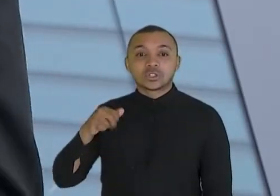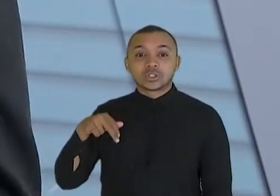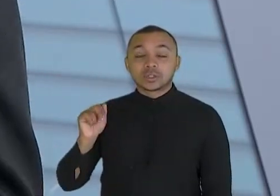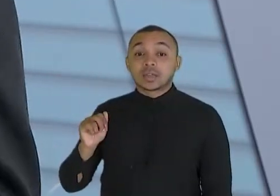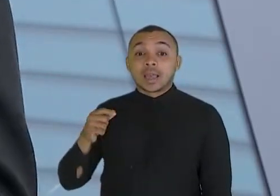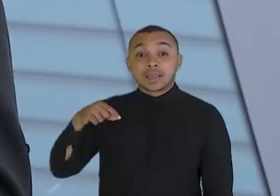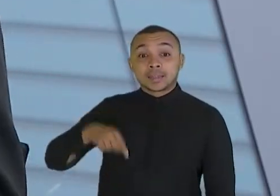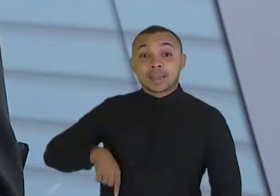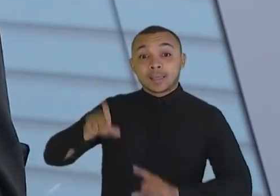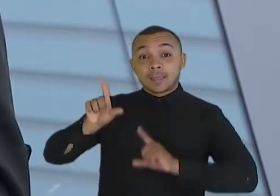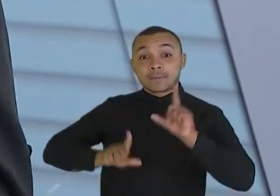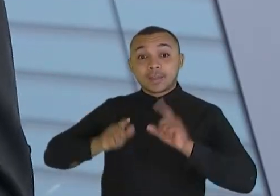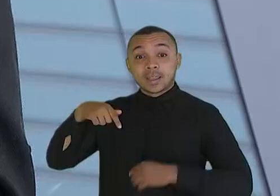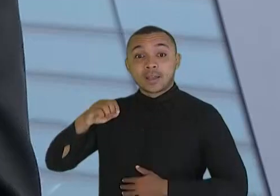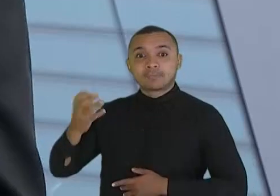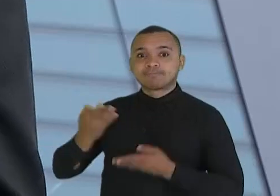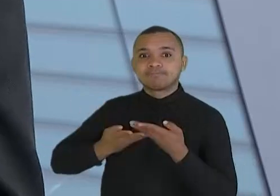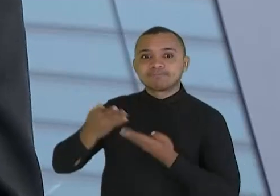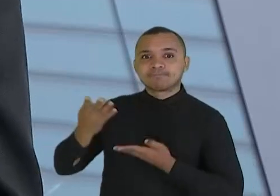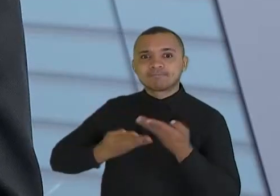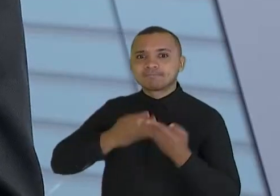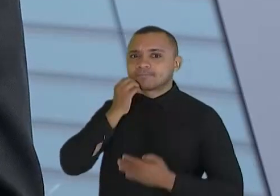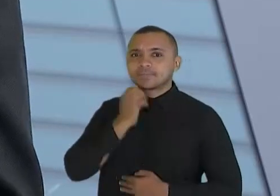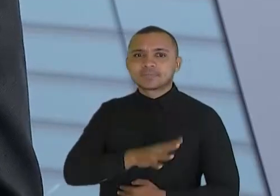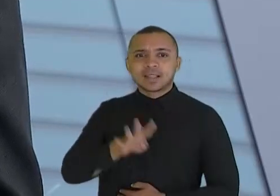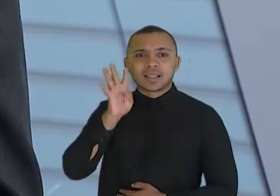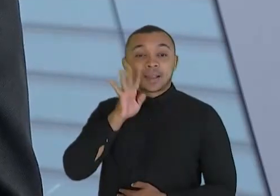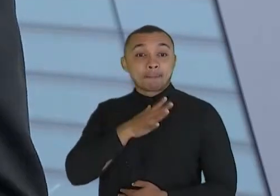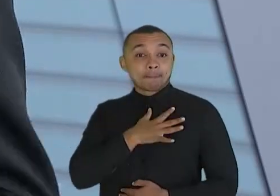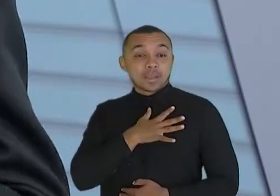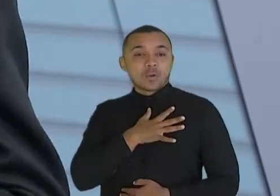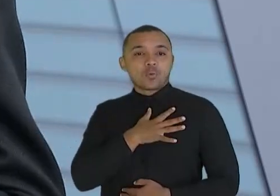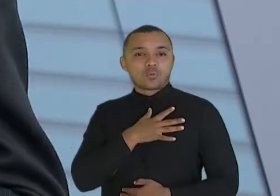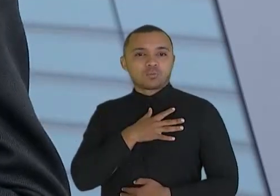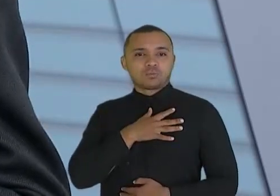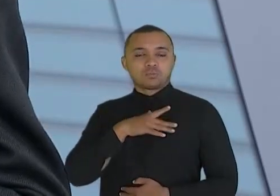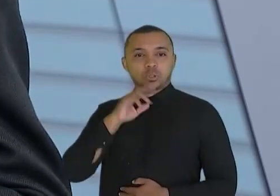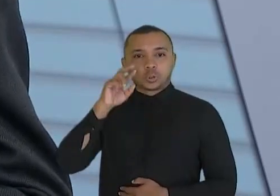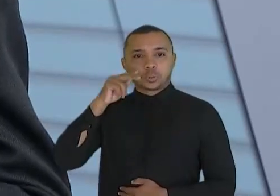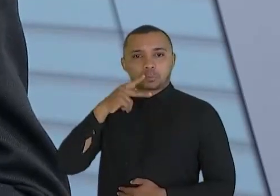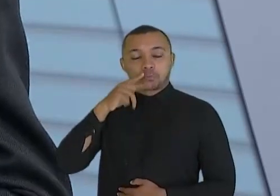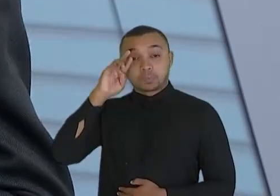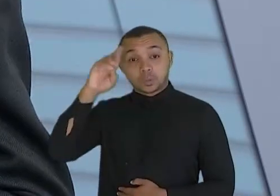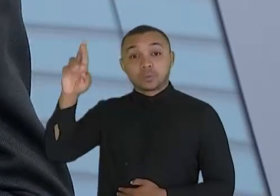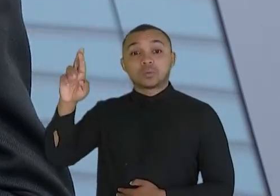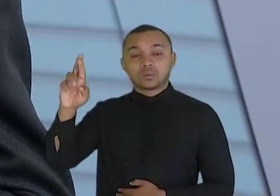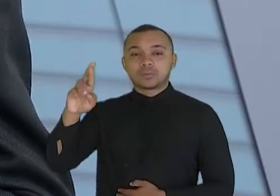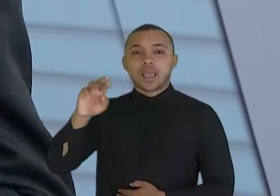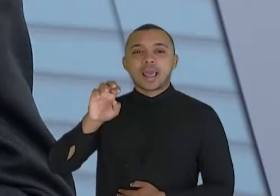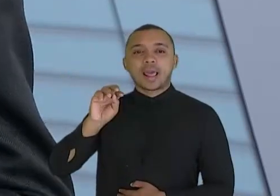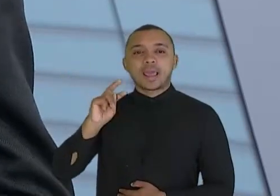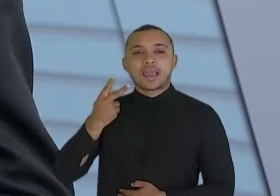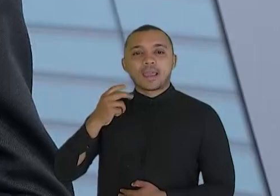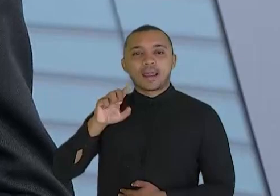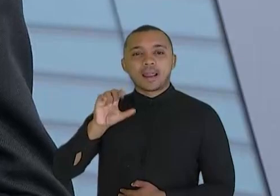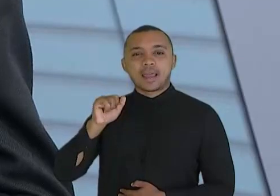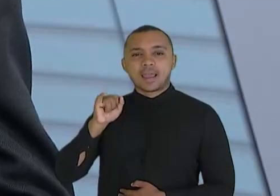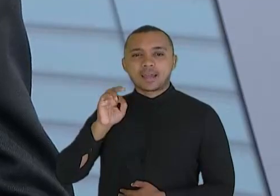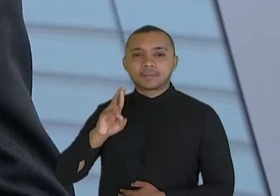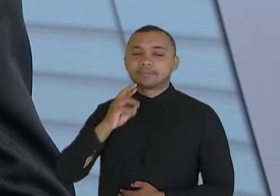Unifor. É, a Eleni, a minha produtora, sempre tem uma relação boa, porque a Unifor nos traz boas pautas,